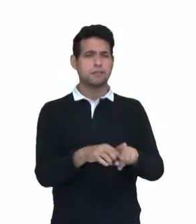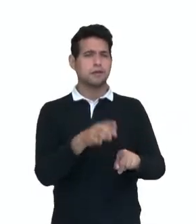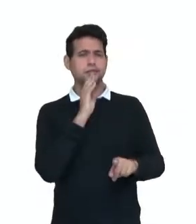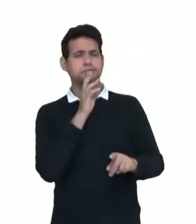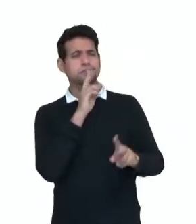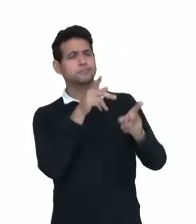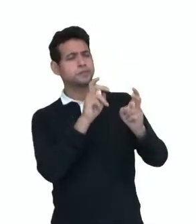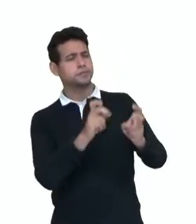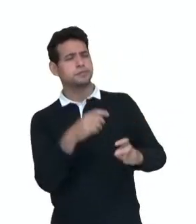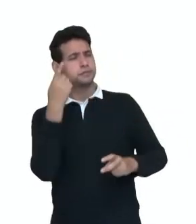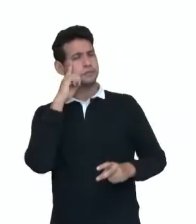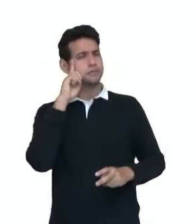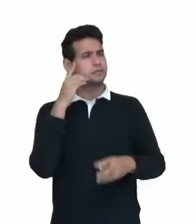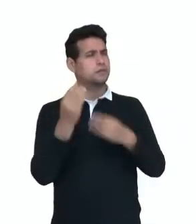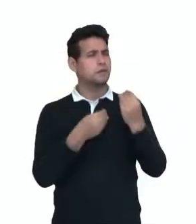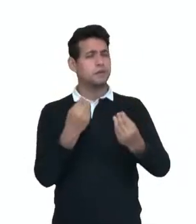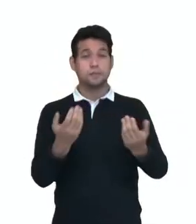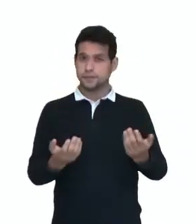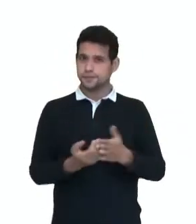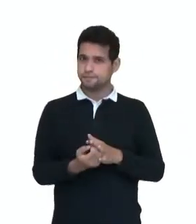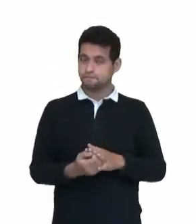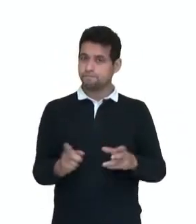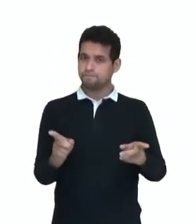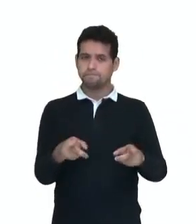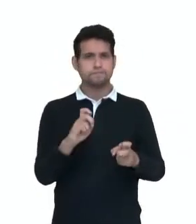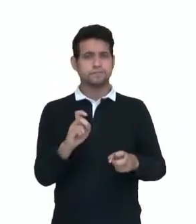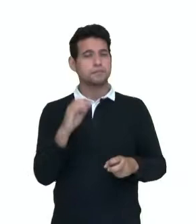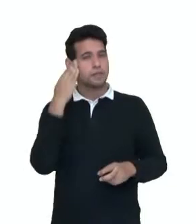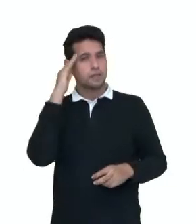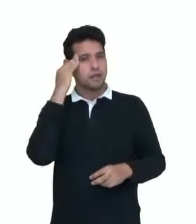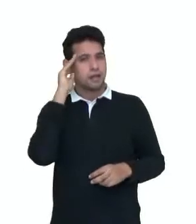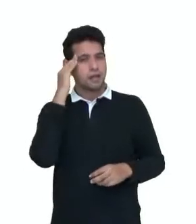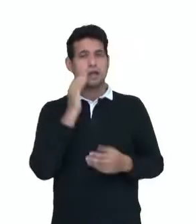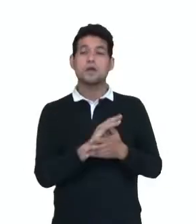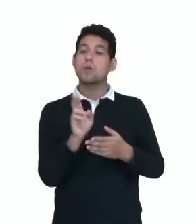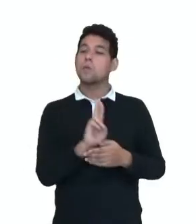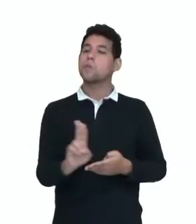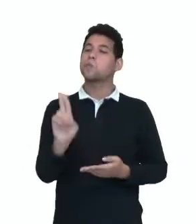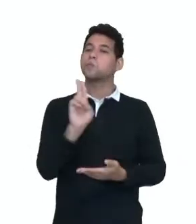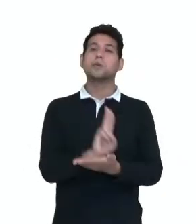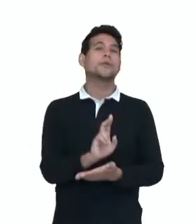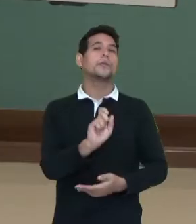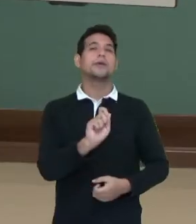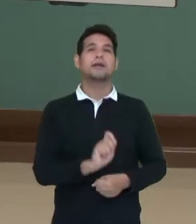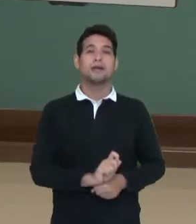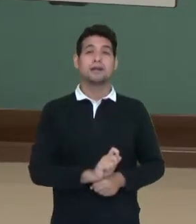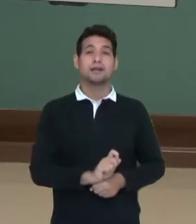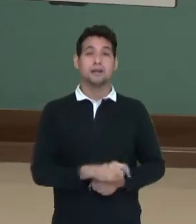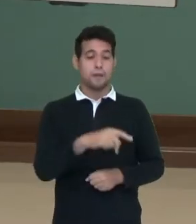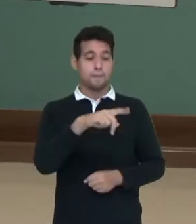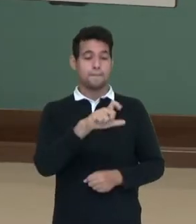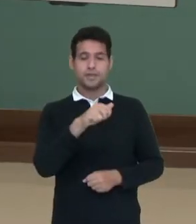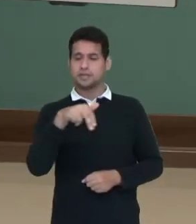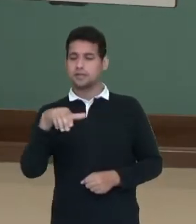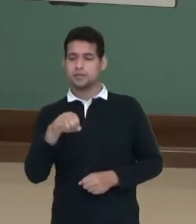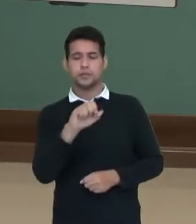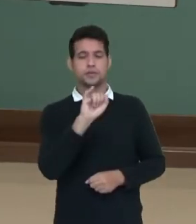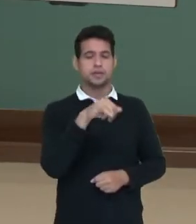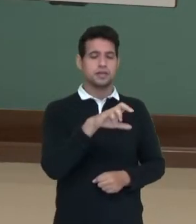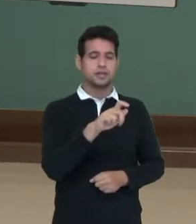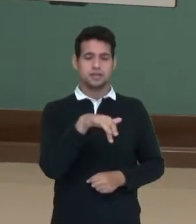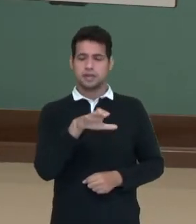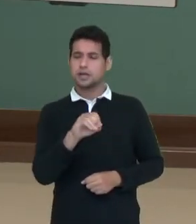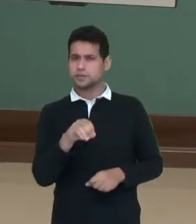no cotidiano. Vamos compreender o funcionamento do plano inclinado, isso